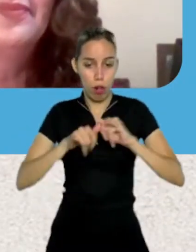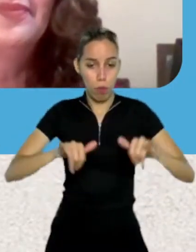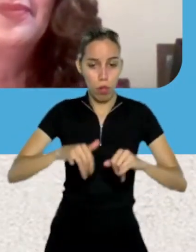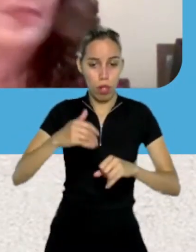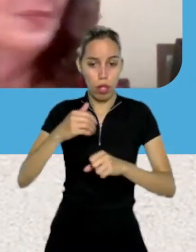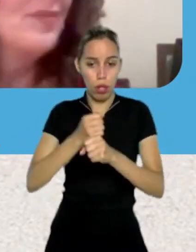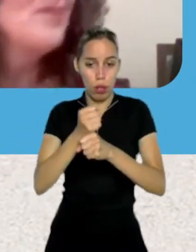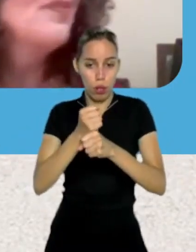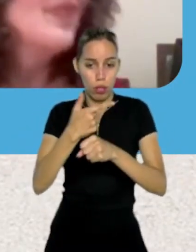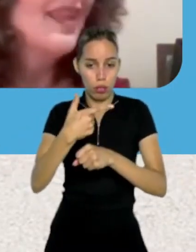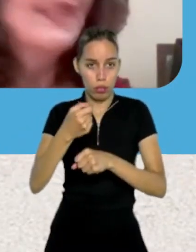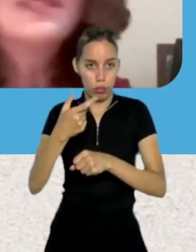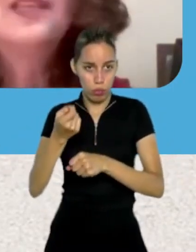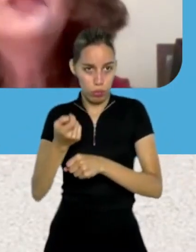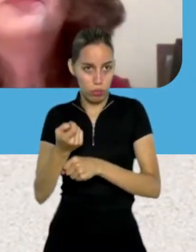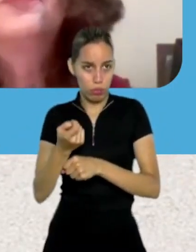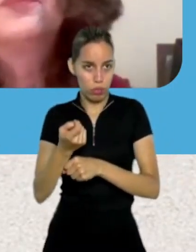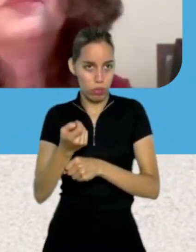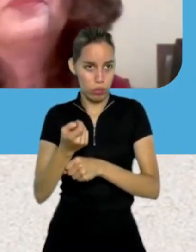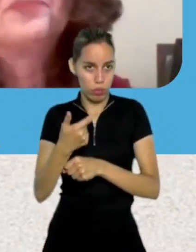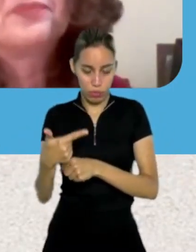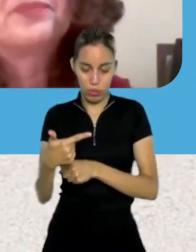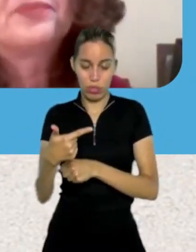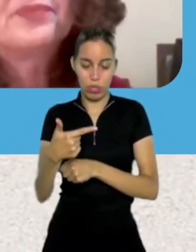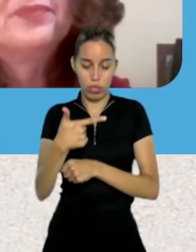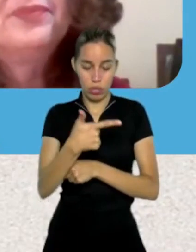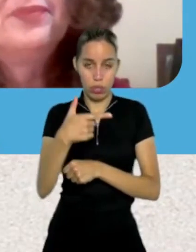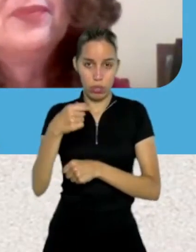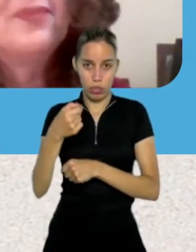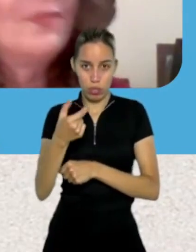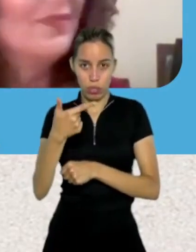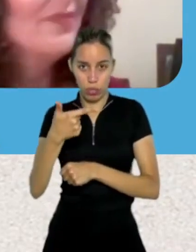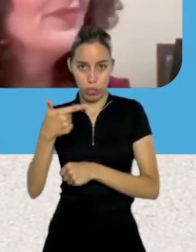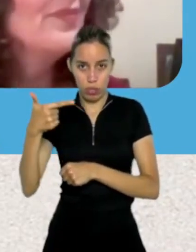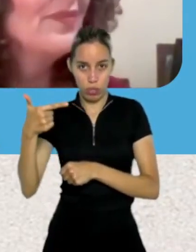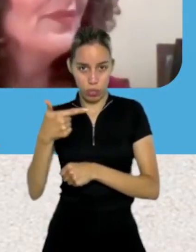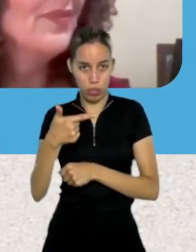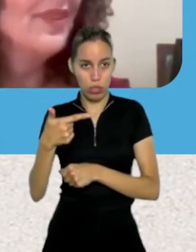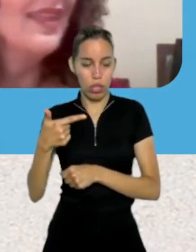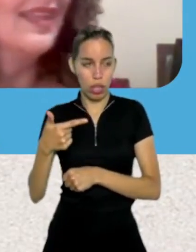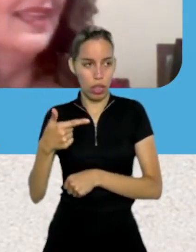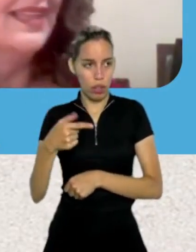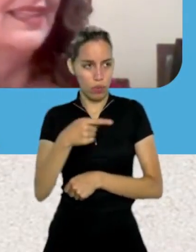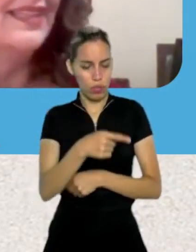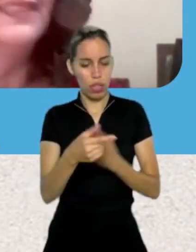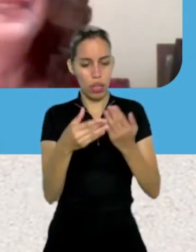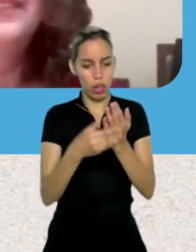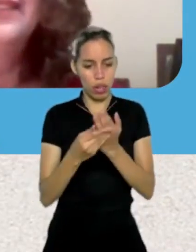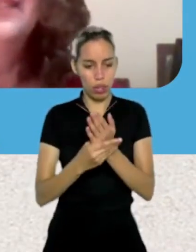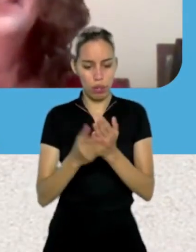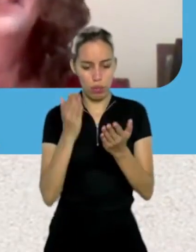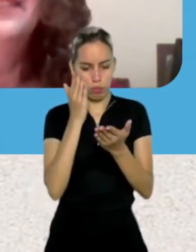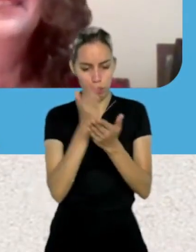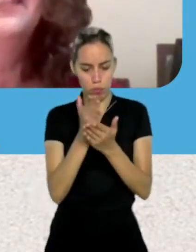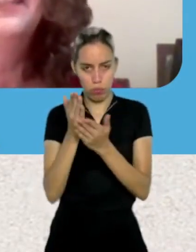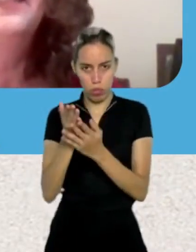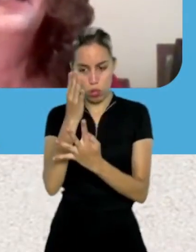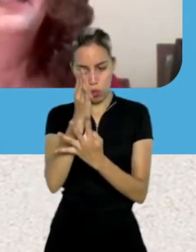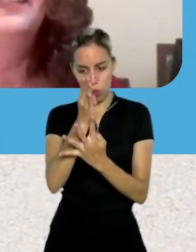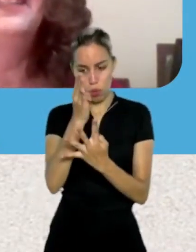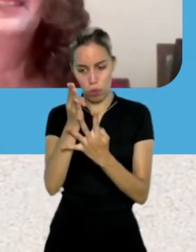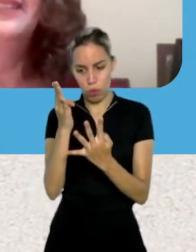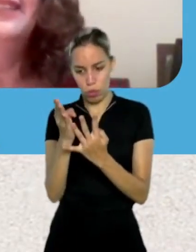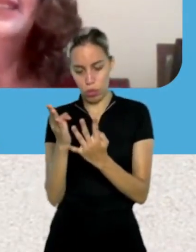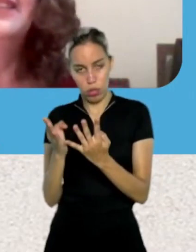mais recente mesmo. Um Sim, livro que você dividiu em 4 partes. Traz muitas memórias,